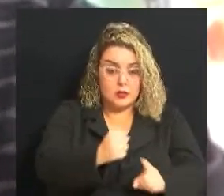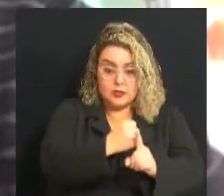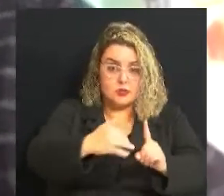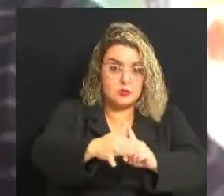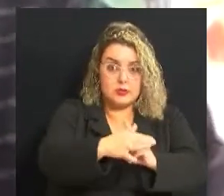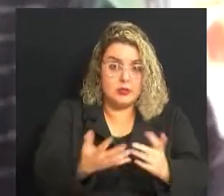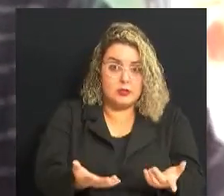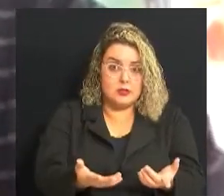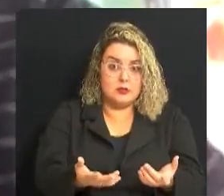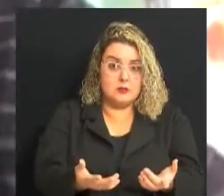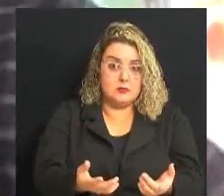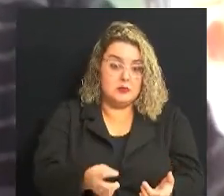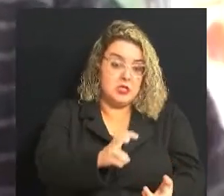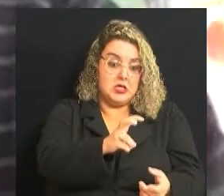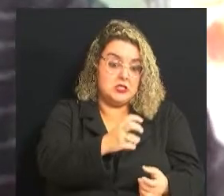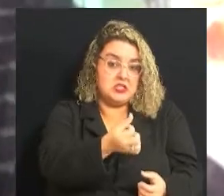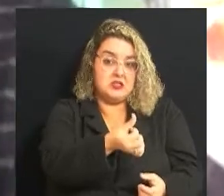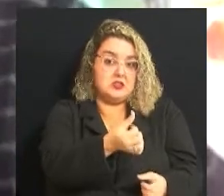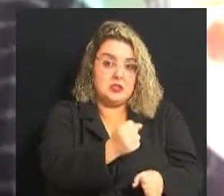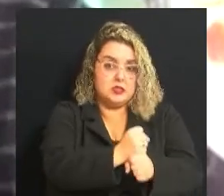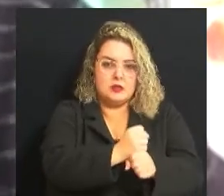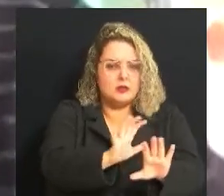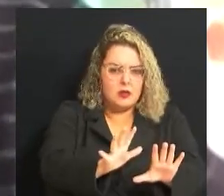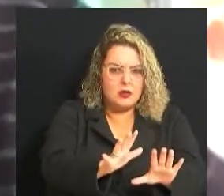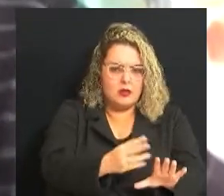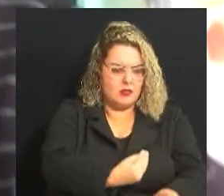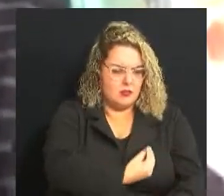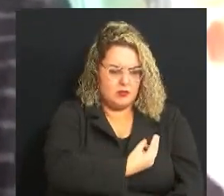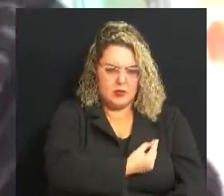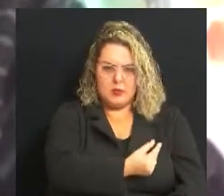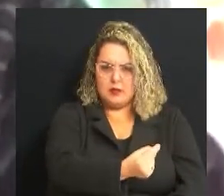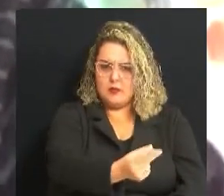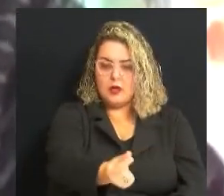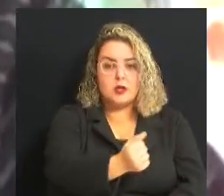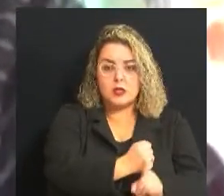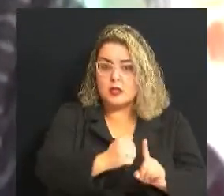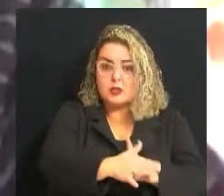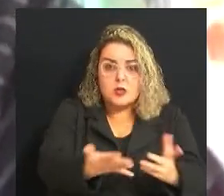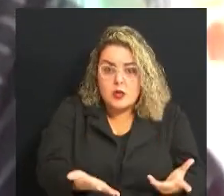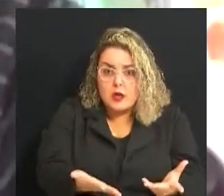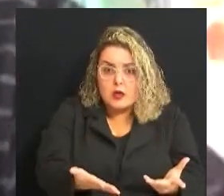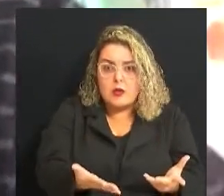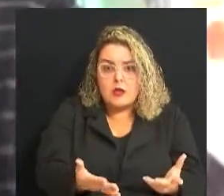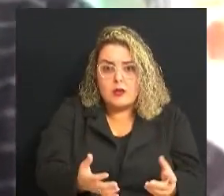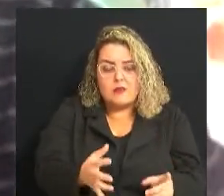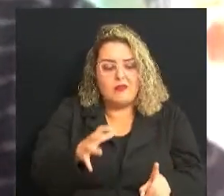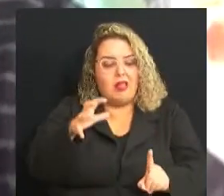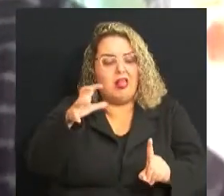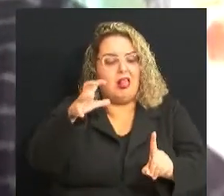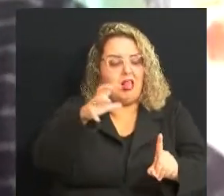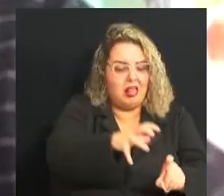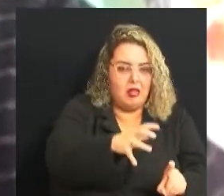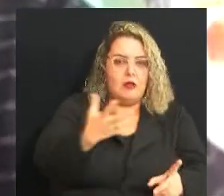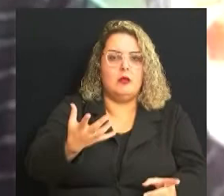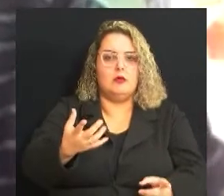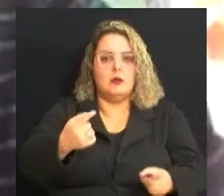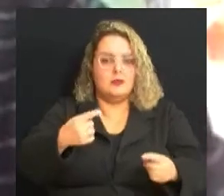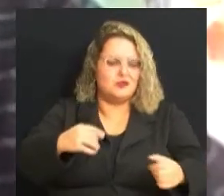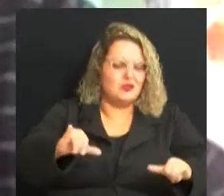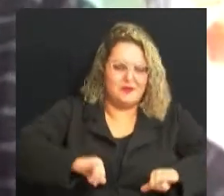pessoas não estão na sociedade a cinco seis anos elas estão a vida inteira na sociedade oprimidas